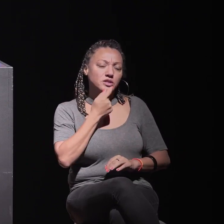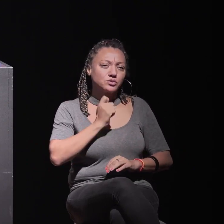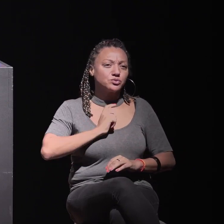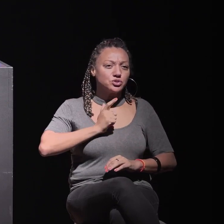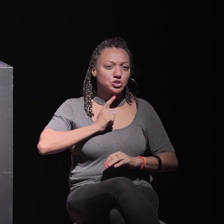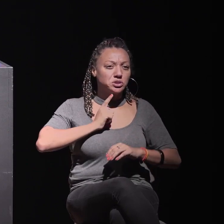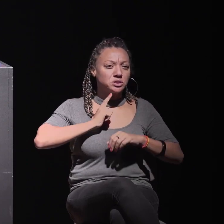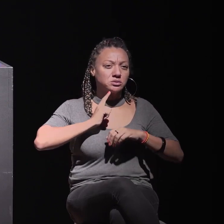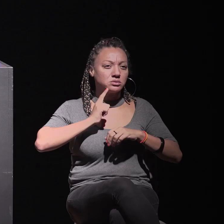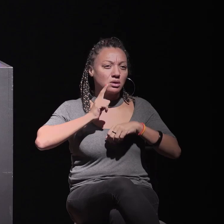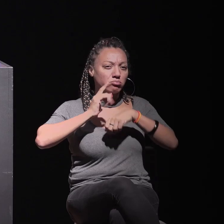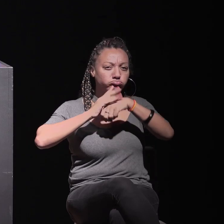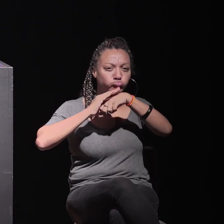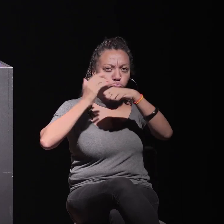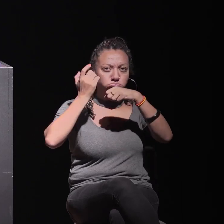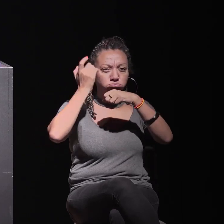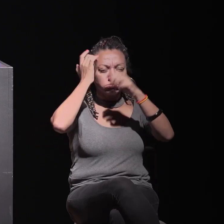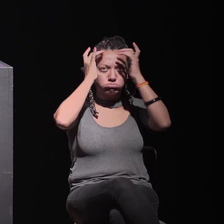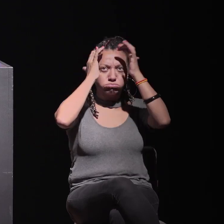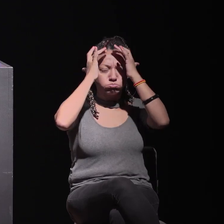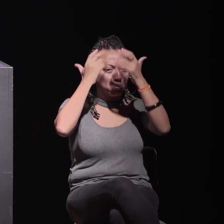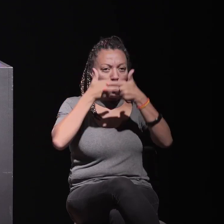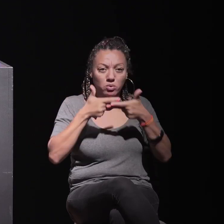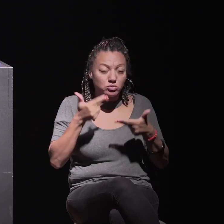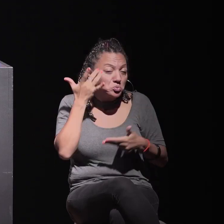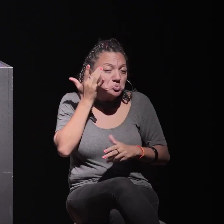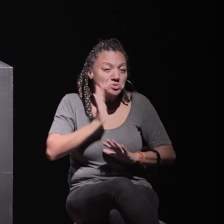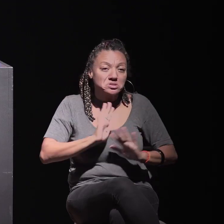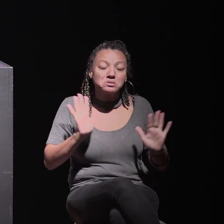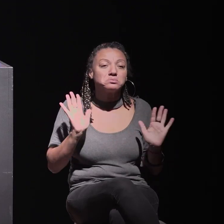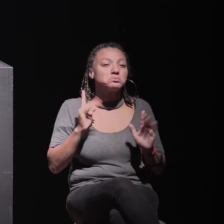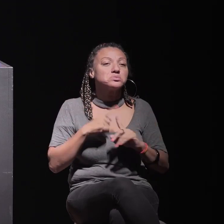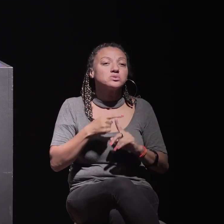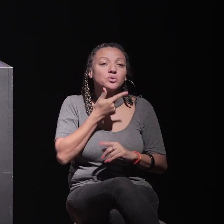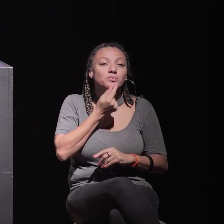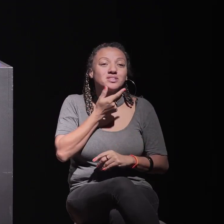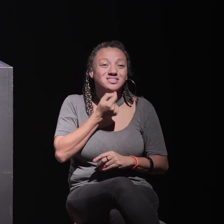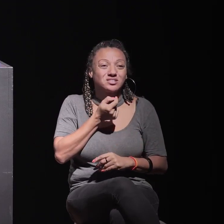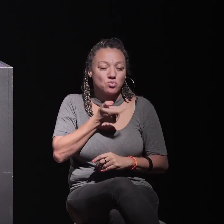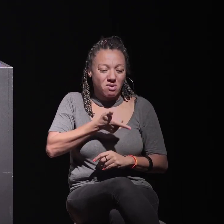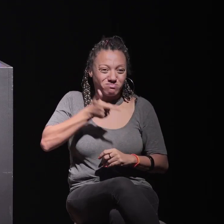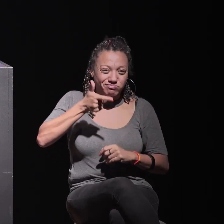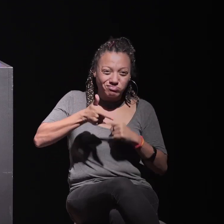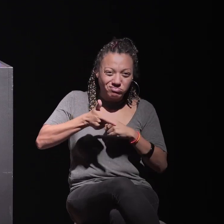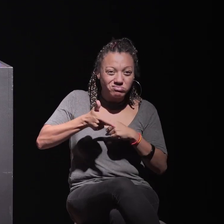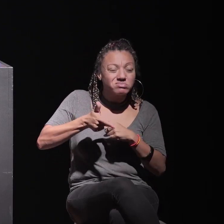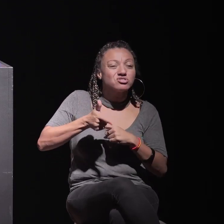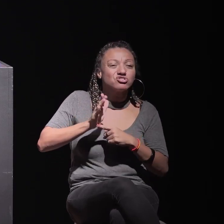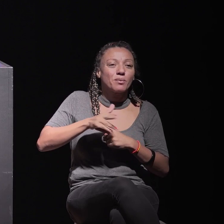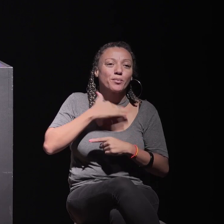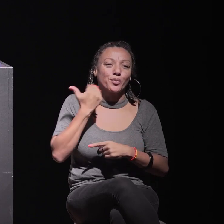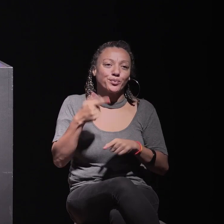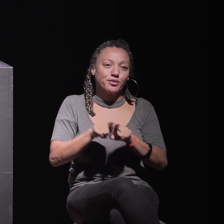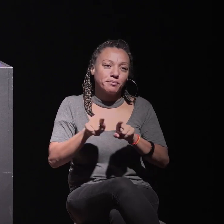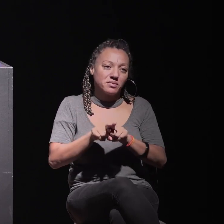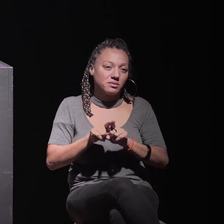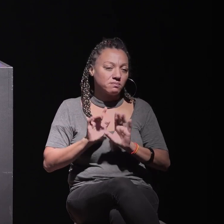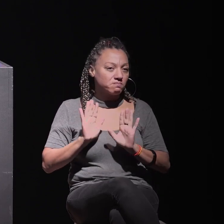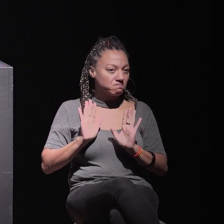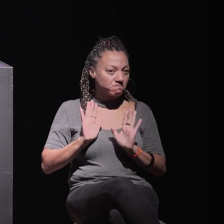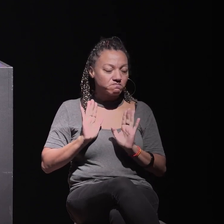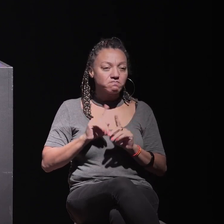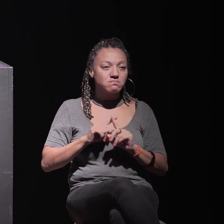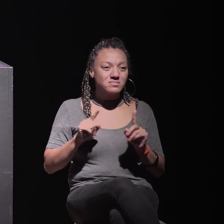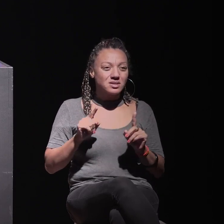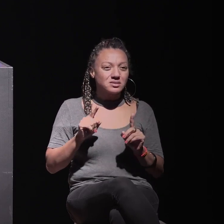não que esses meninos poderiam ter, porque eles já morreram. Nós não vamos conseguir saber se havia ou não. Então, eu estou pegando alguns